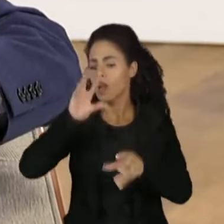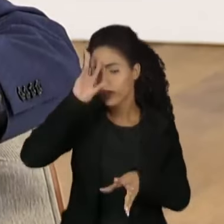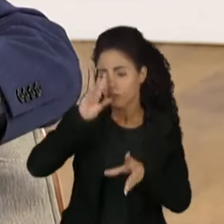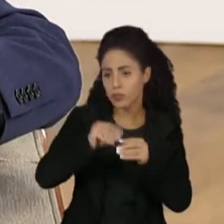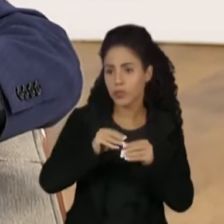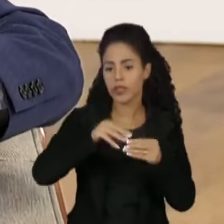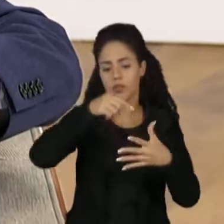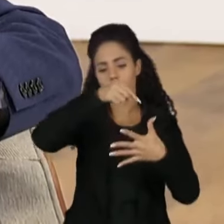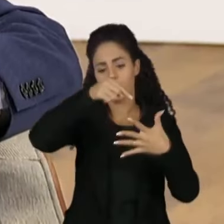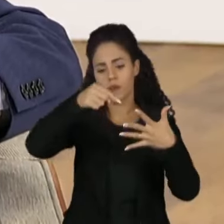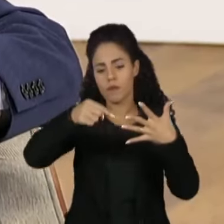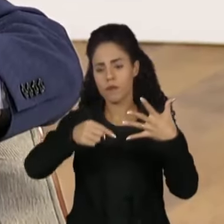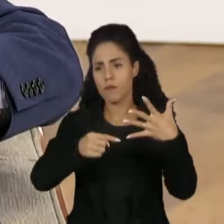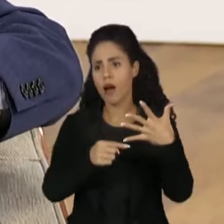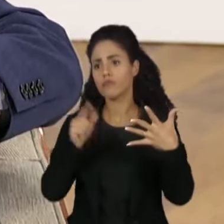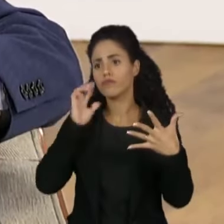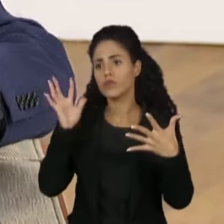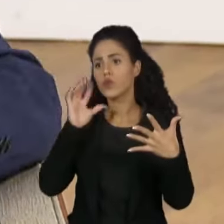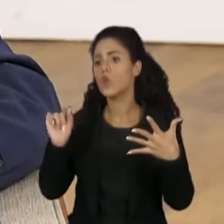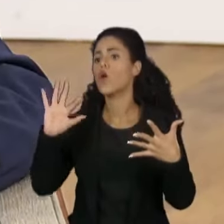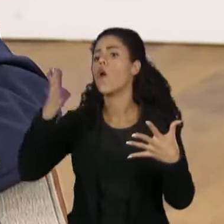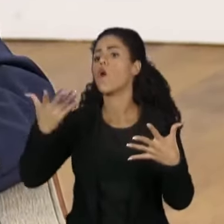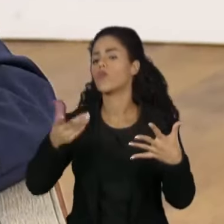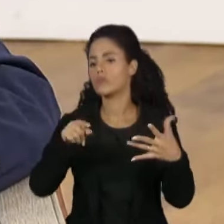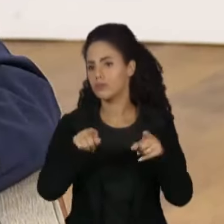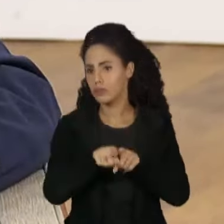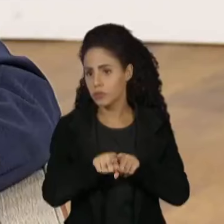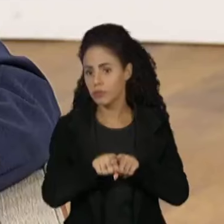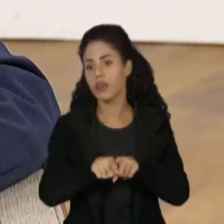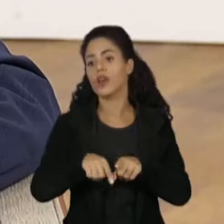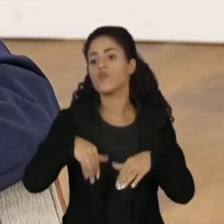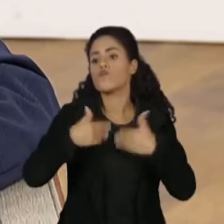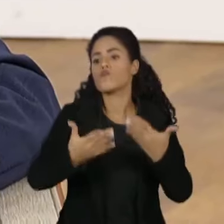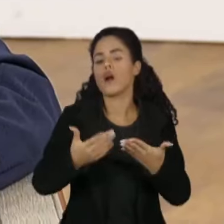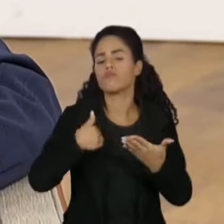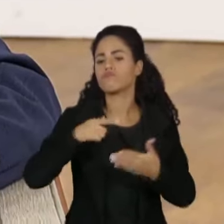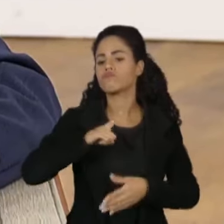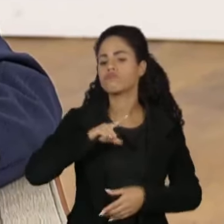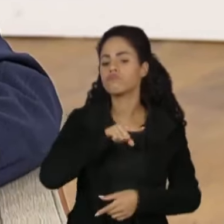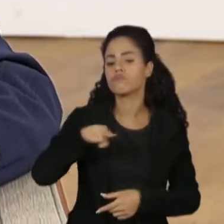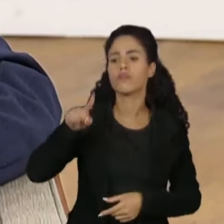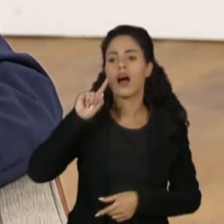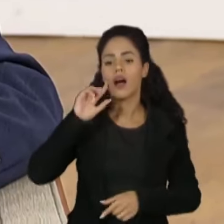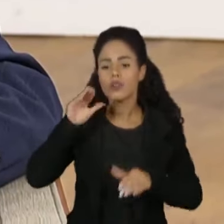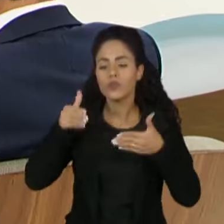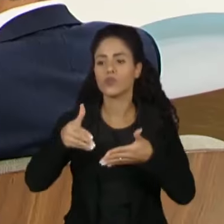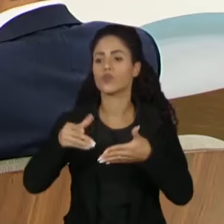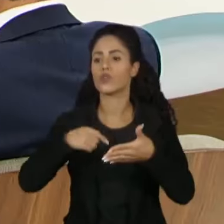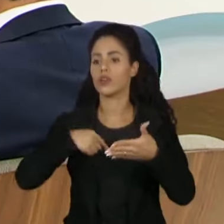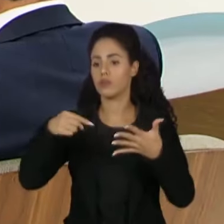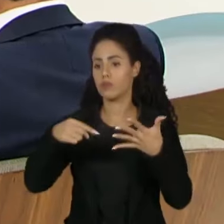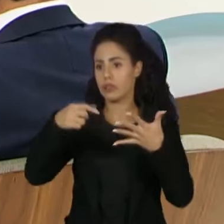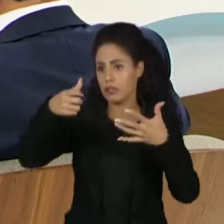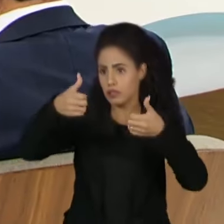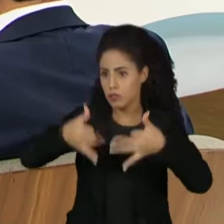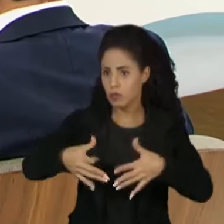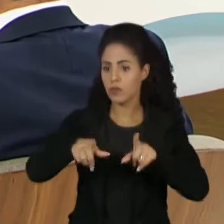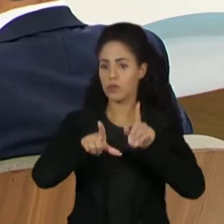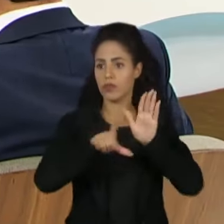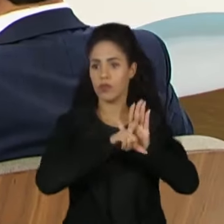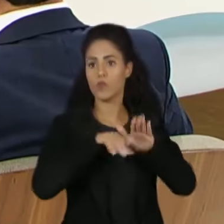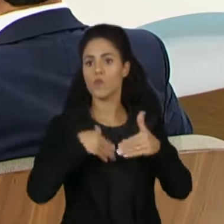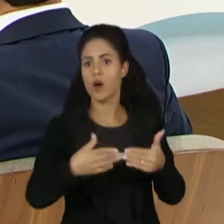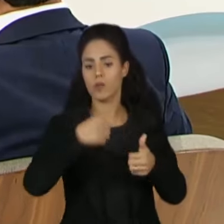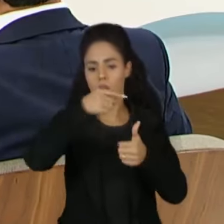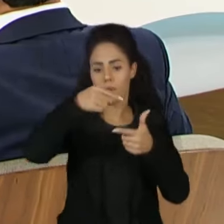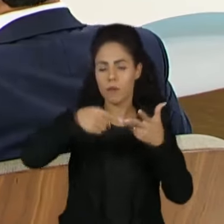conclusão, e a tese, se for o caso da tese, e a referência à jurisprudência que foi citada e à legislação que foi citada.